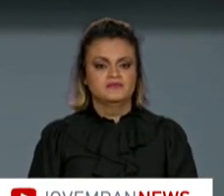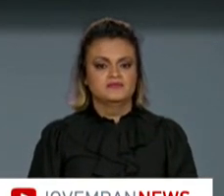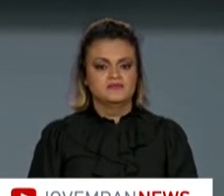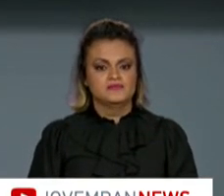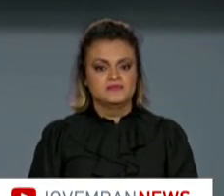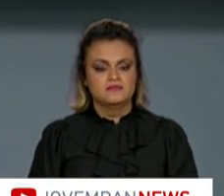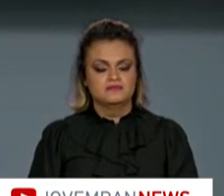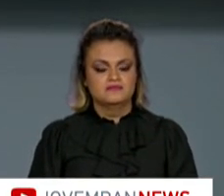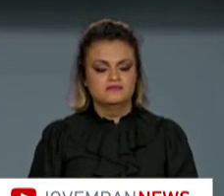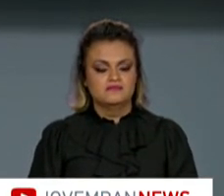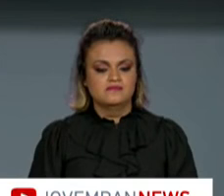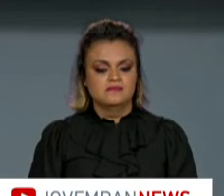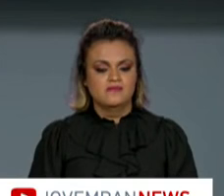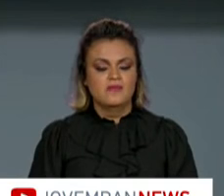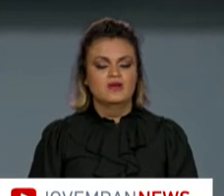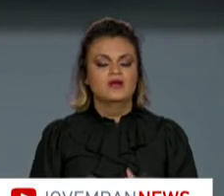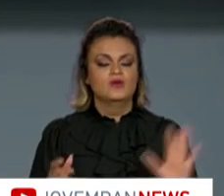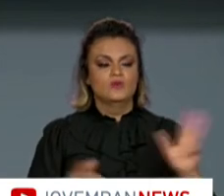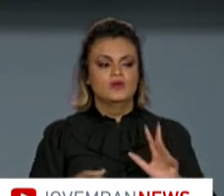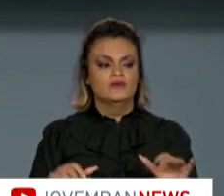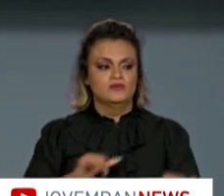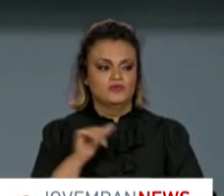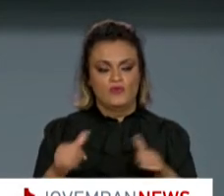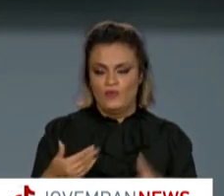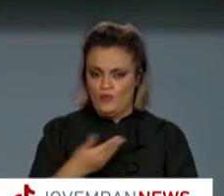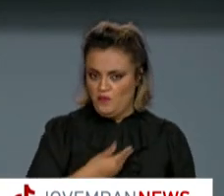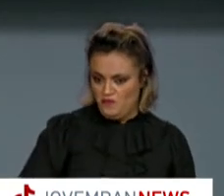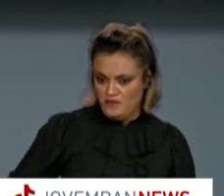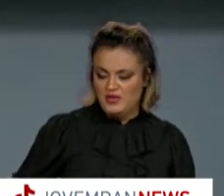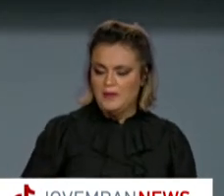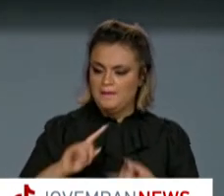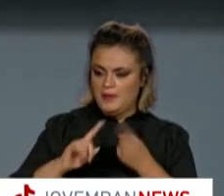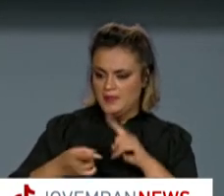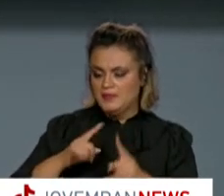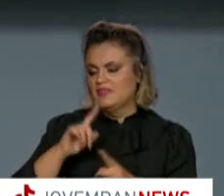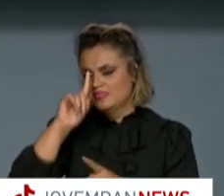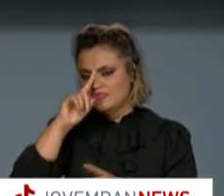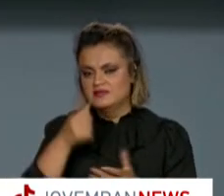na passagem de governo, decidiu